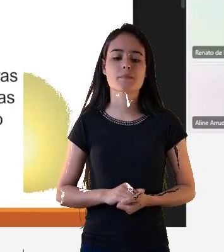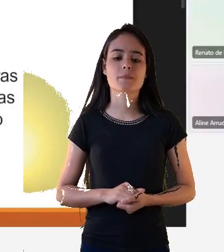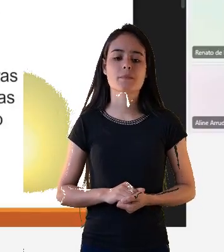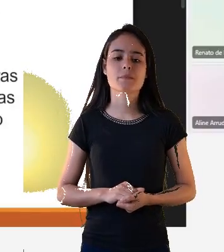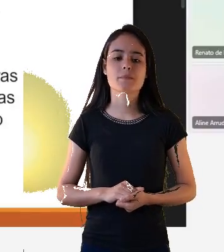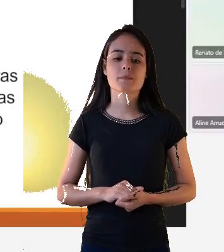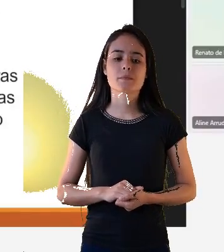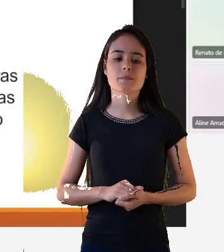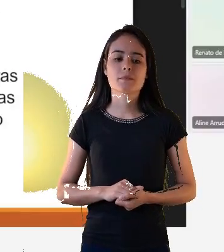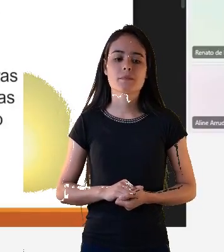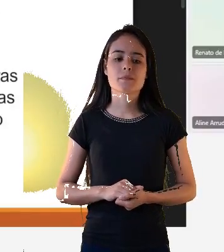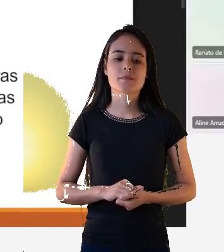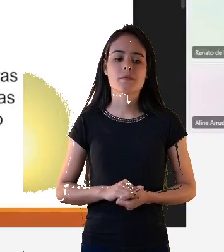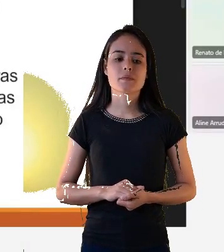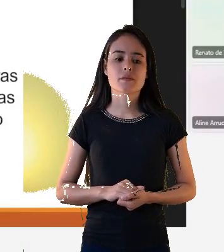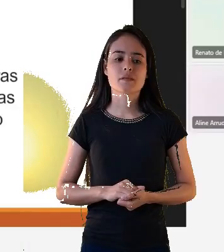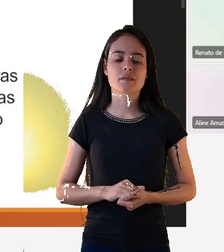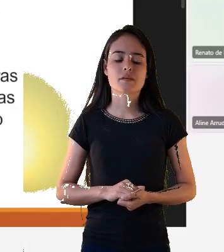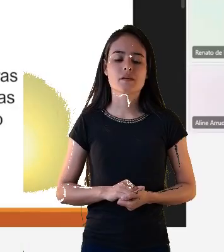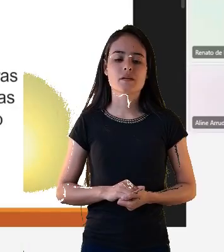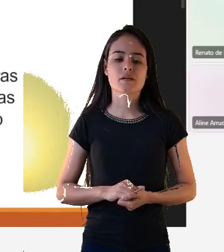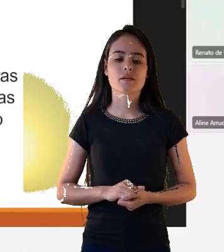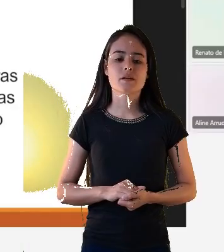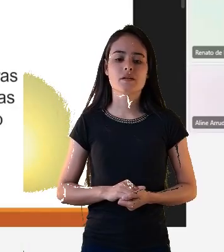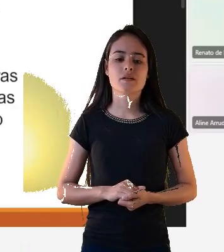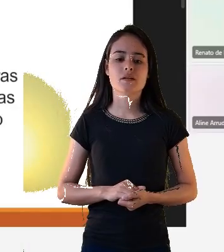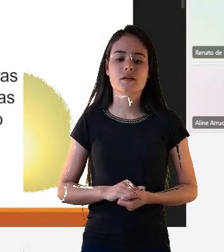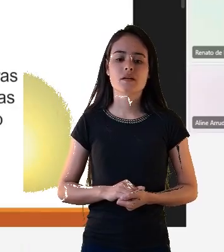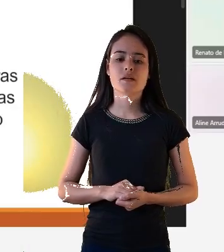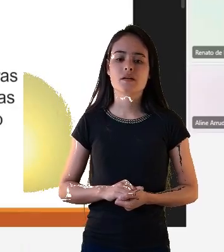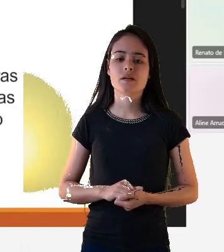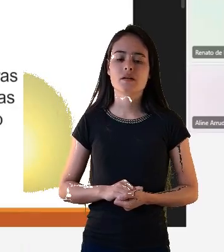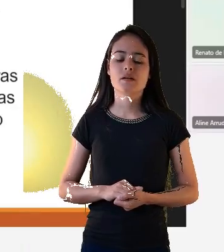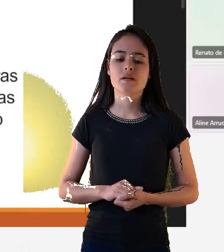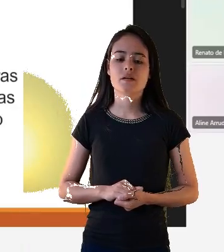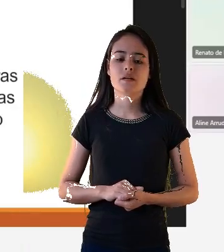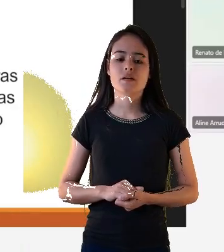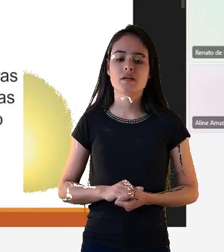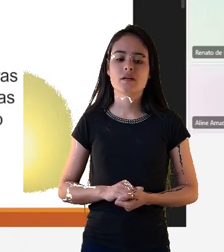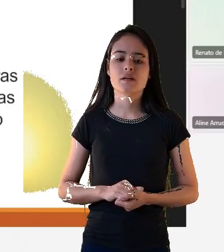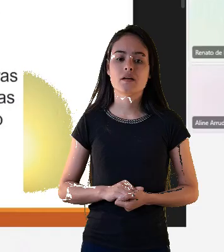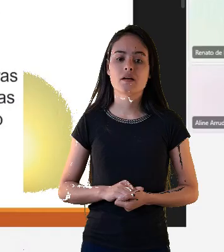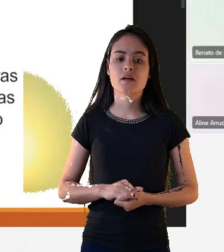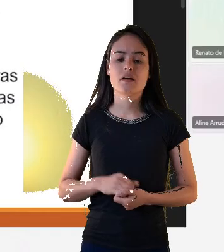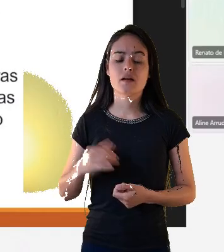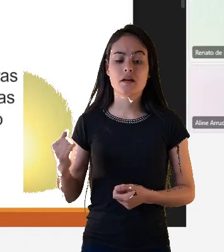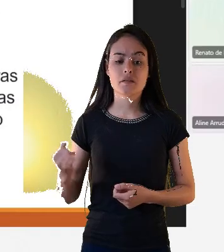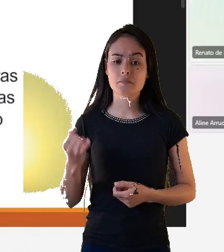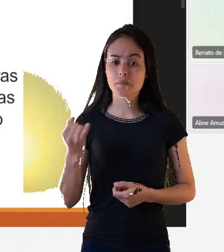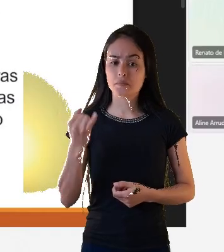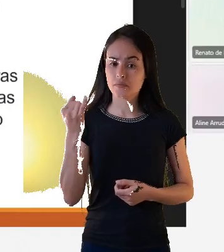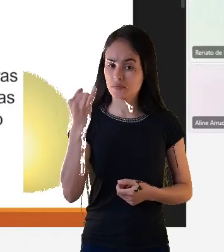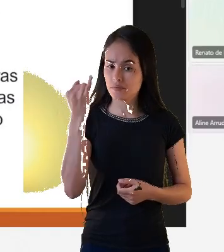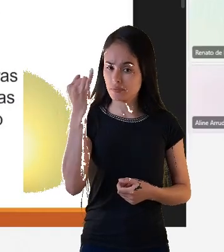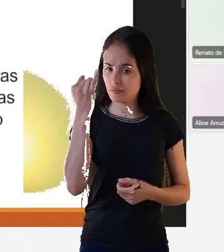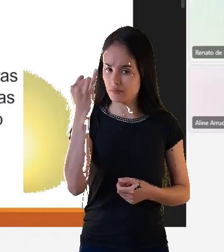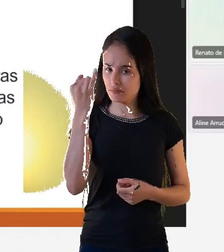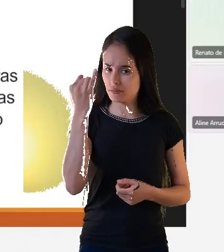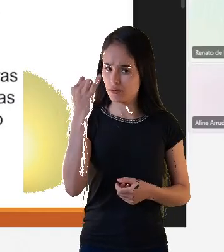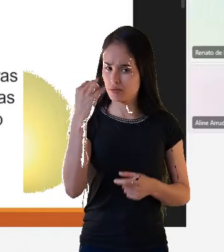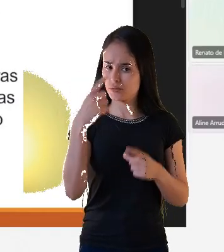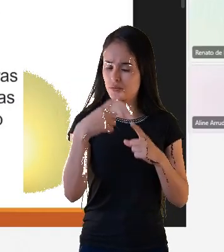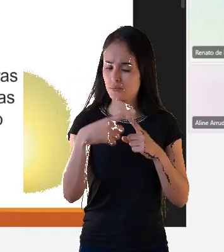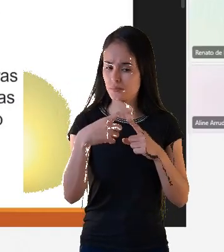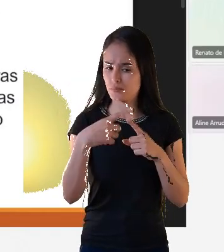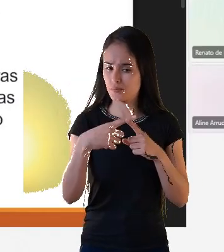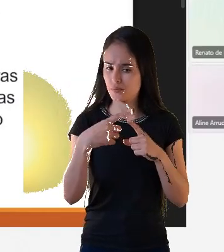né? Pela independência, e eles falam que a independência não é 7 de setembro, e sim 2 de julho. E